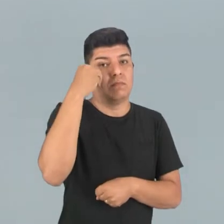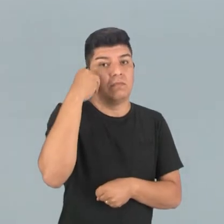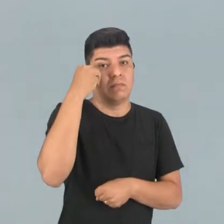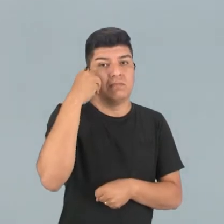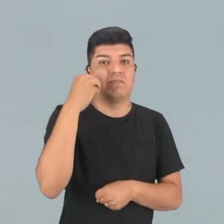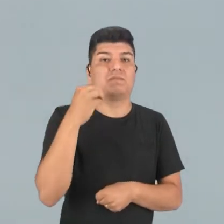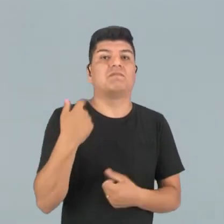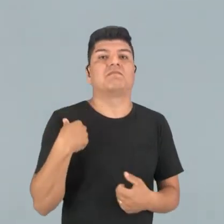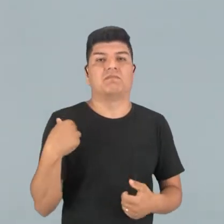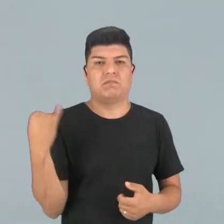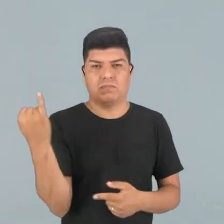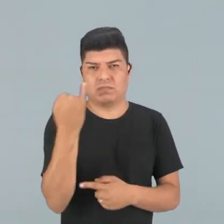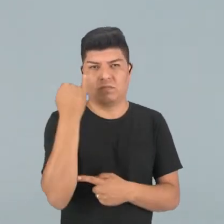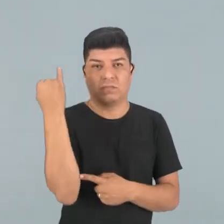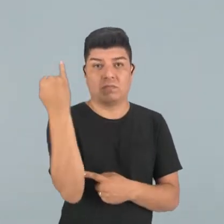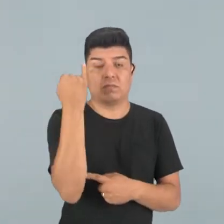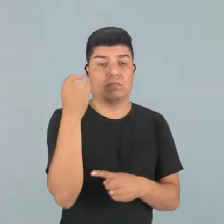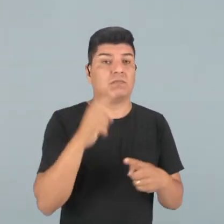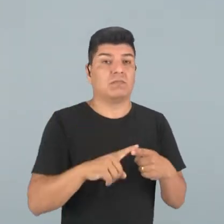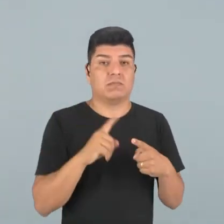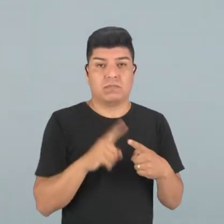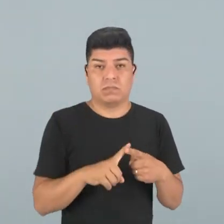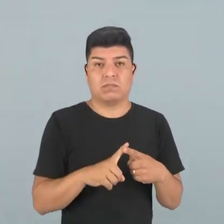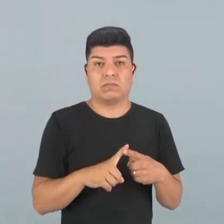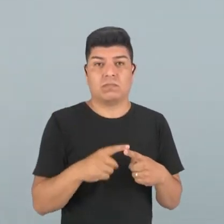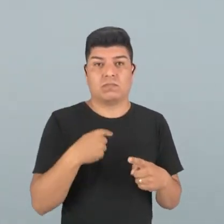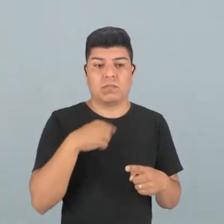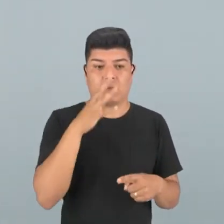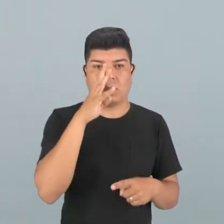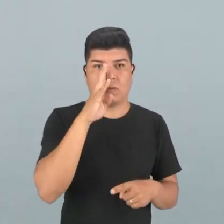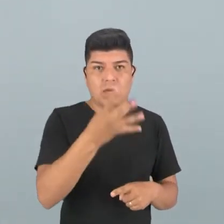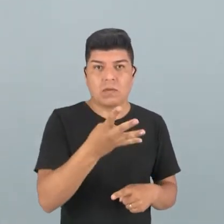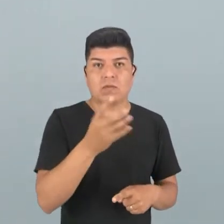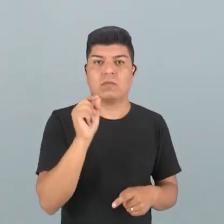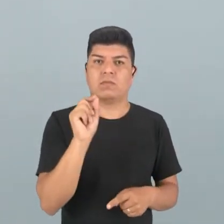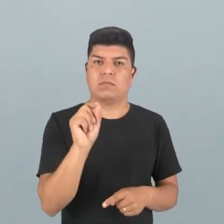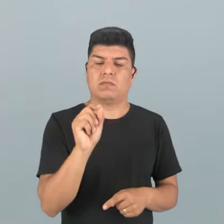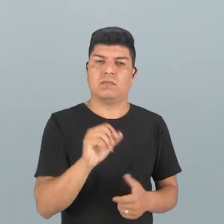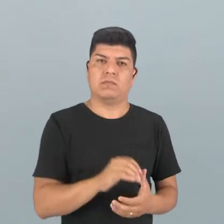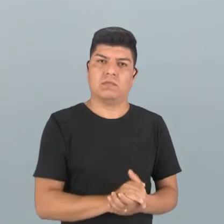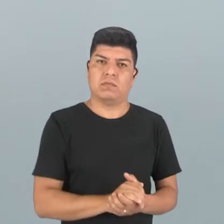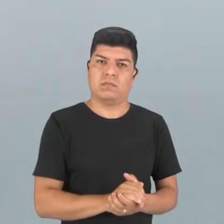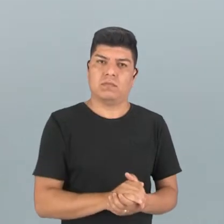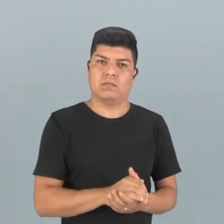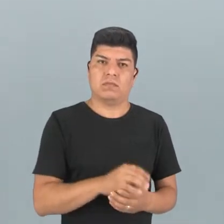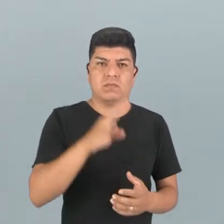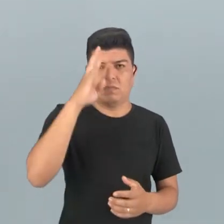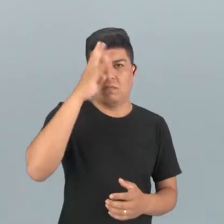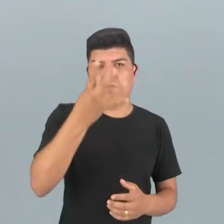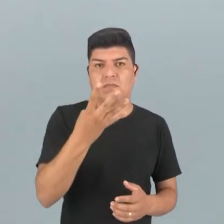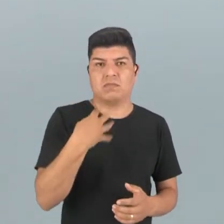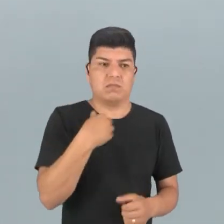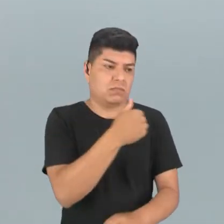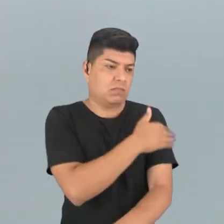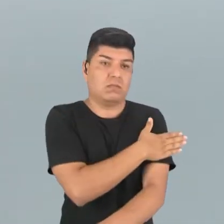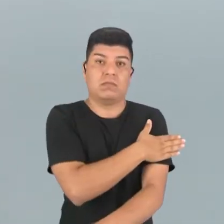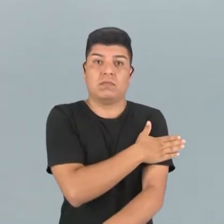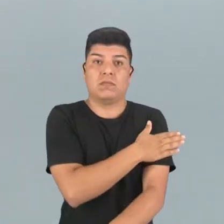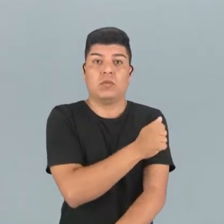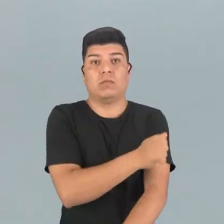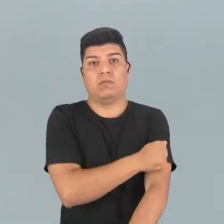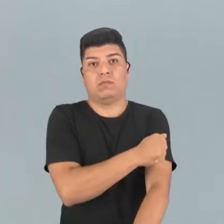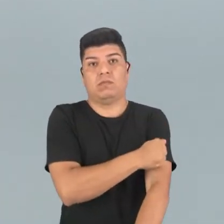muito marcante, porque eu fui acusada de ter atitudes preconceituosas com um